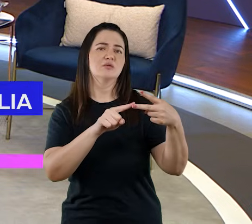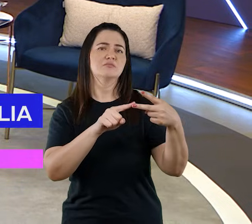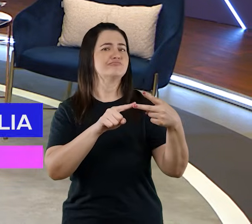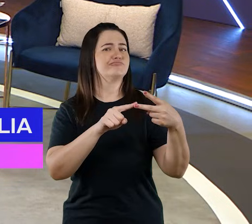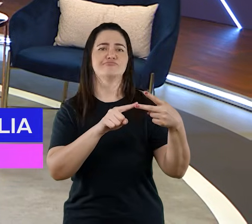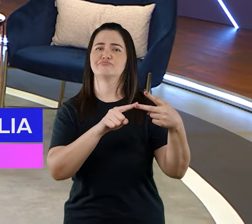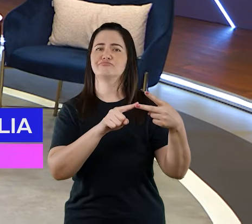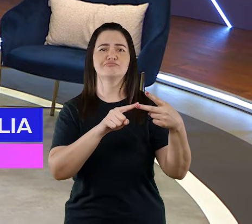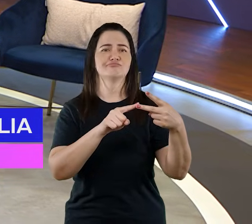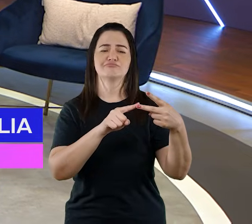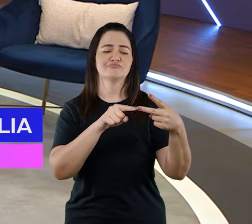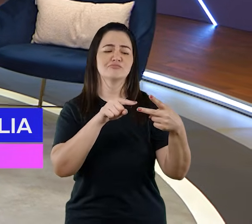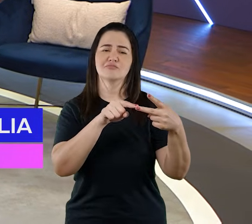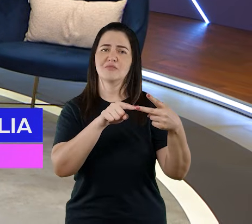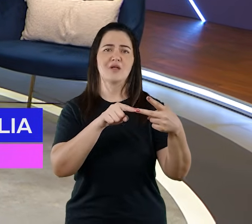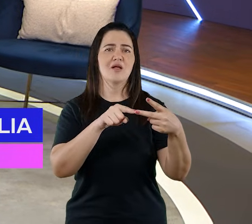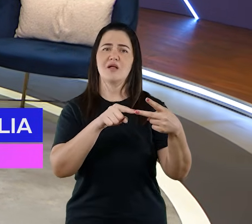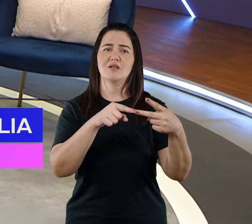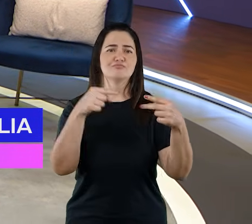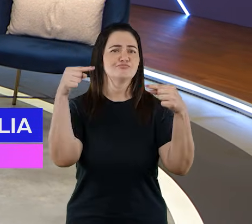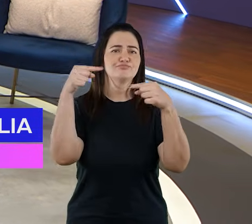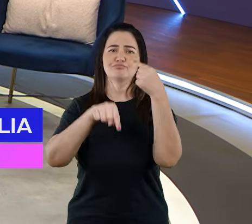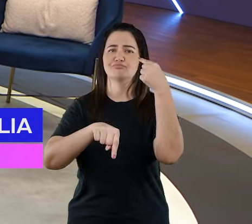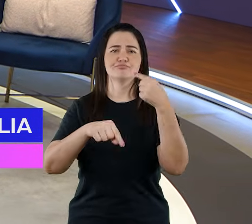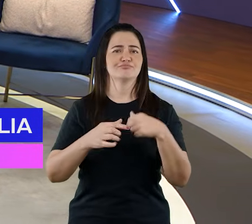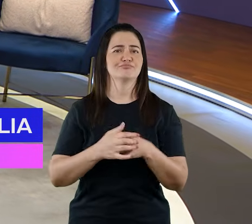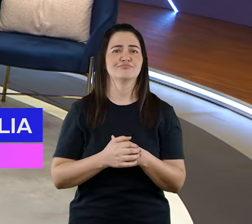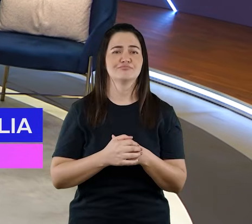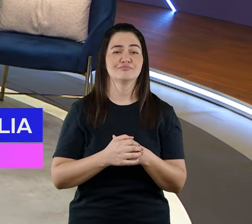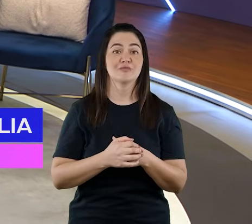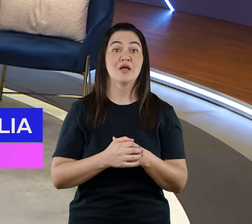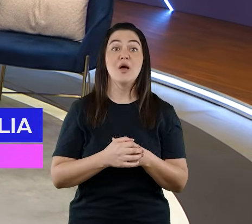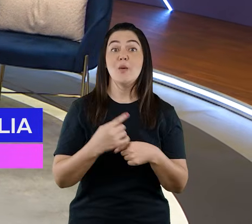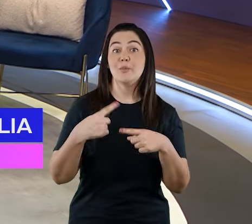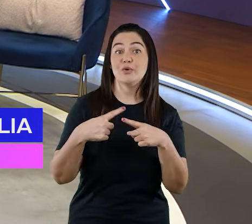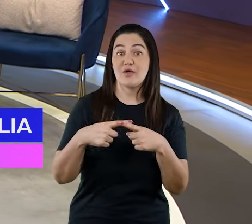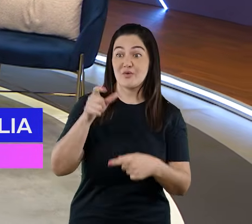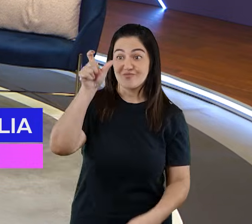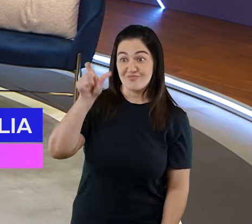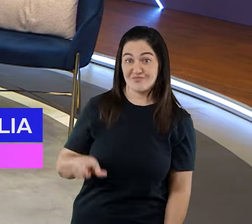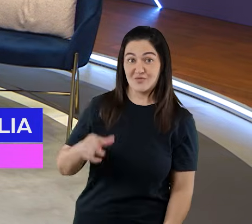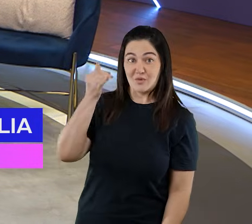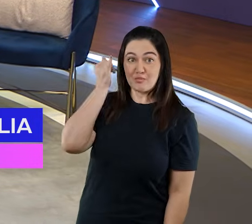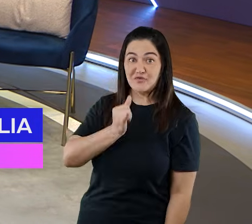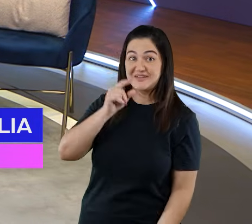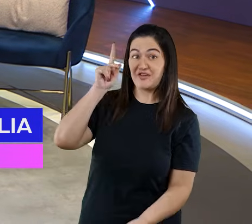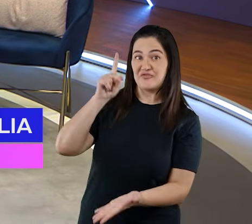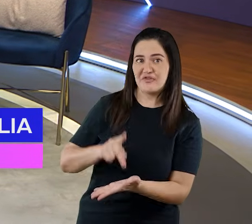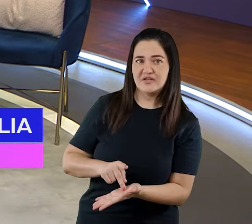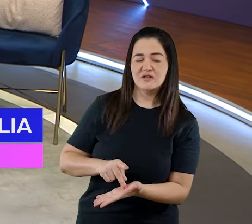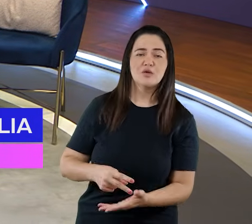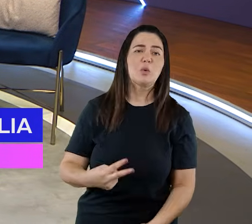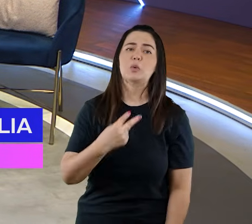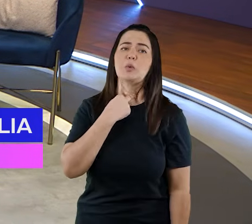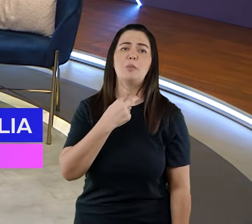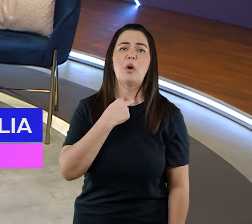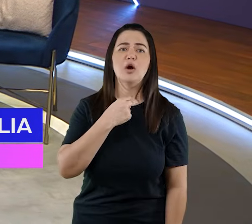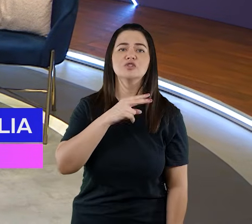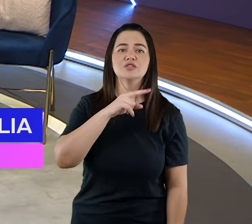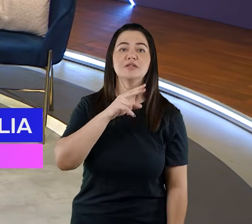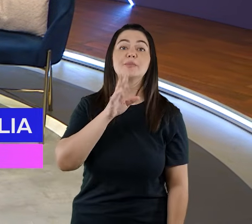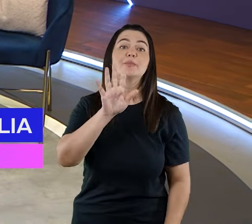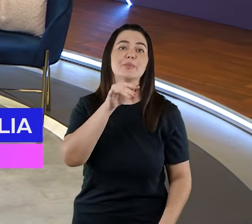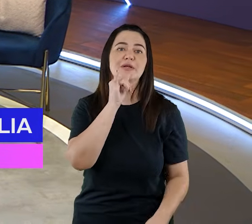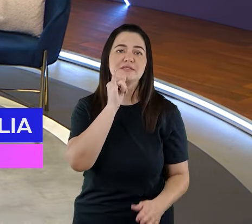que um profeta, ele não pode falar contra aquilo que já foi